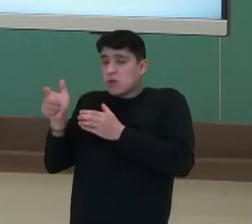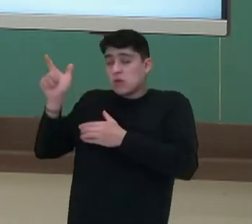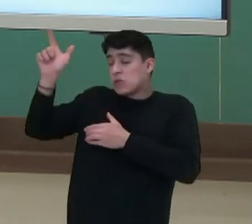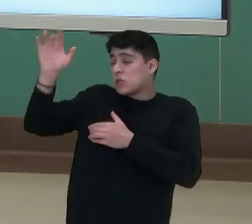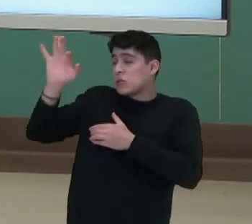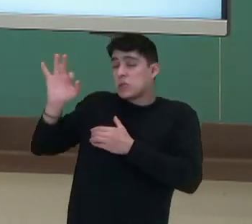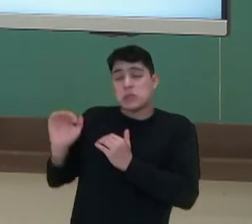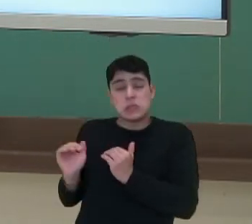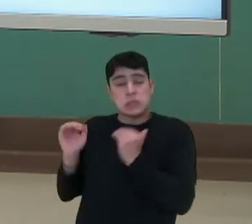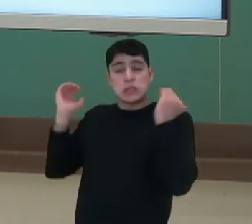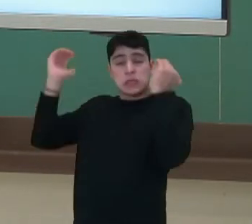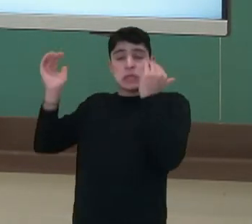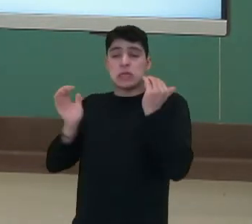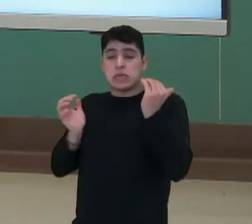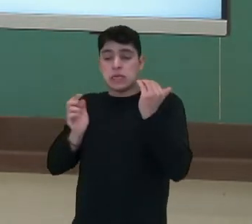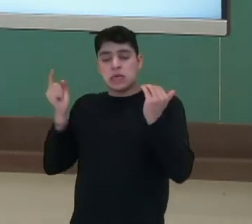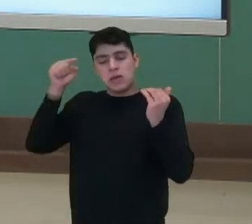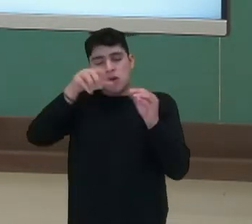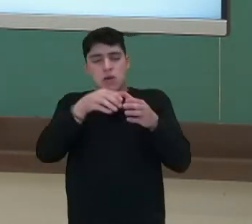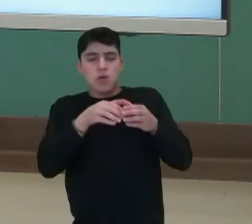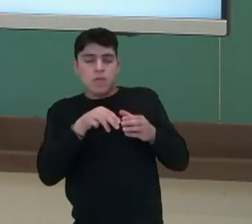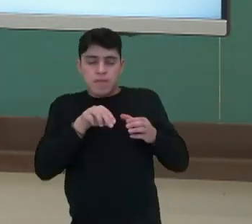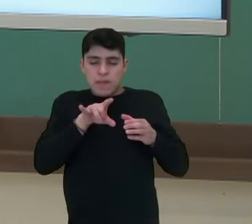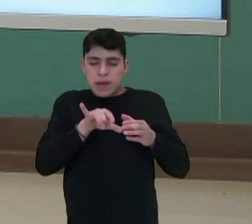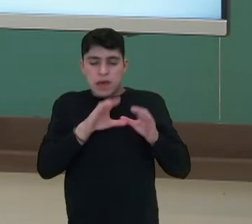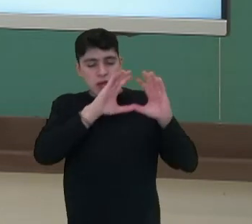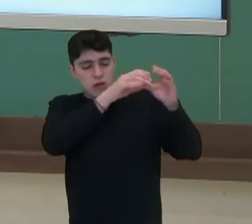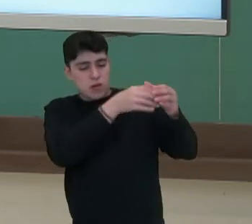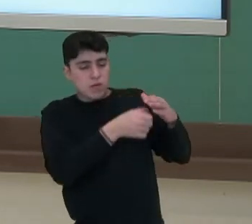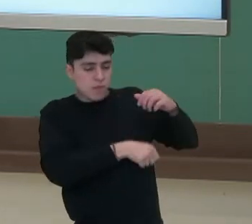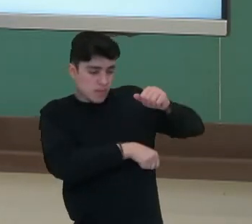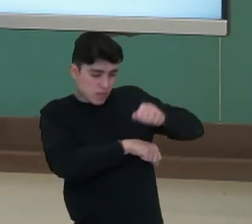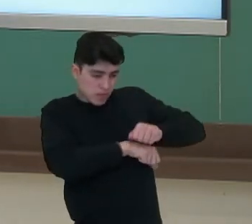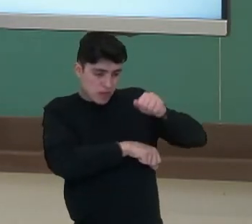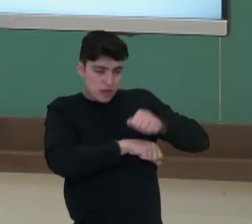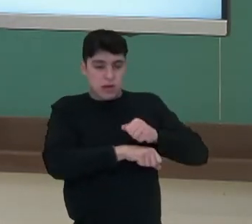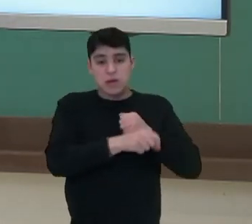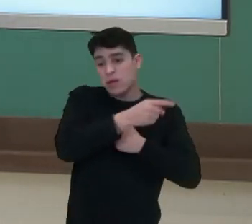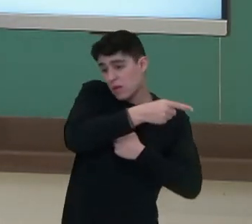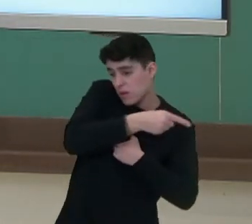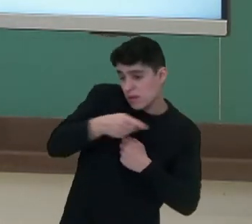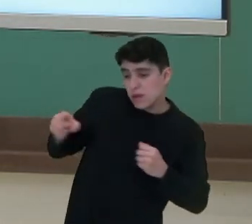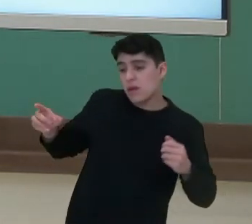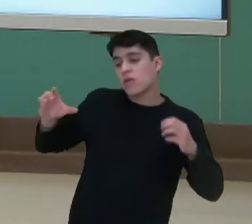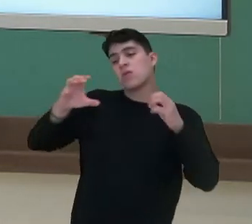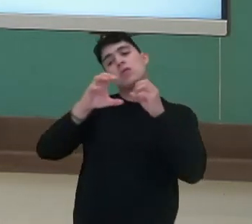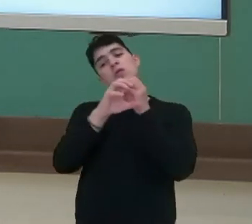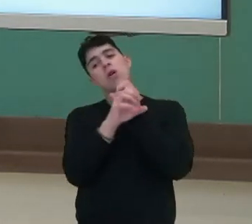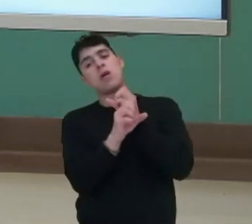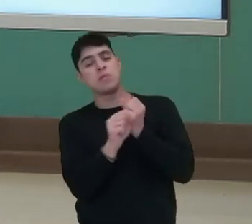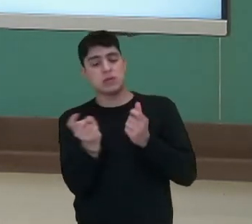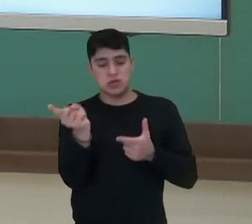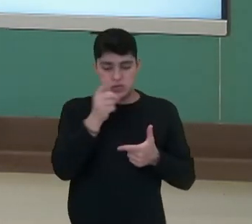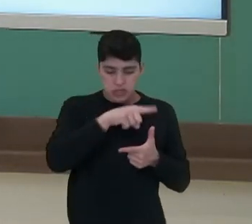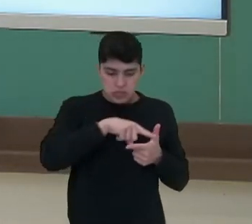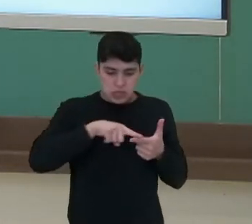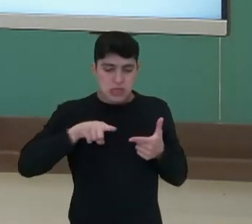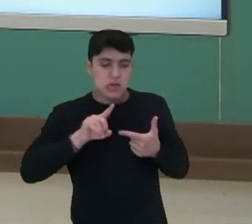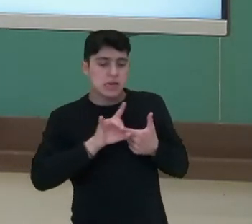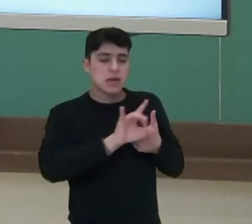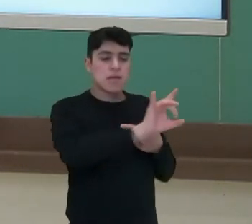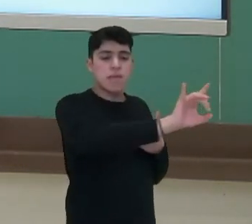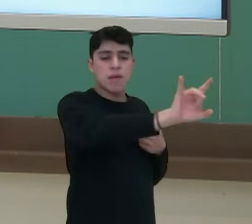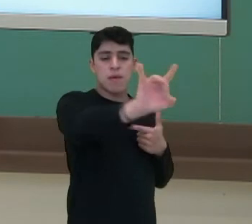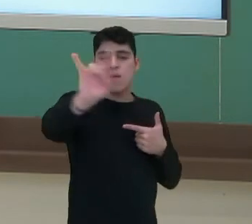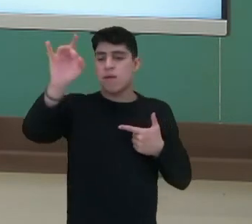média e temos a classe baixa. Então, tudo isso aí, então, faz com que soma a renda de todo mundo, distribui por todas as pessoas